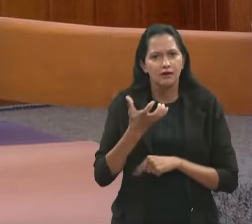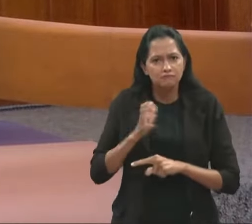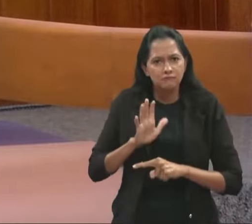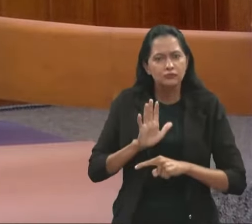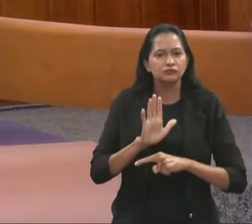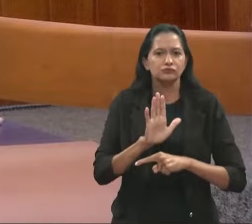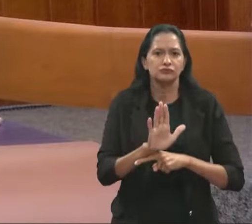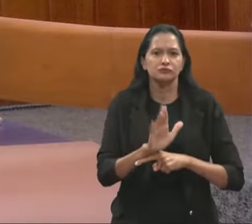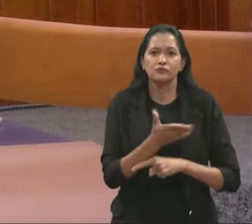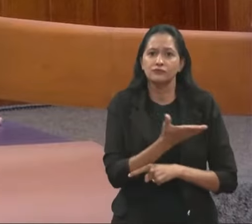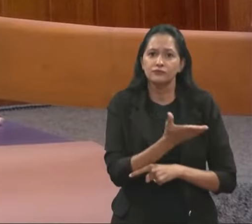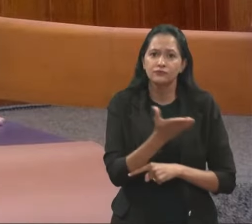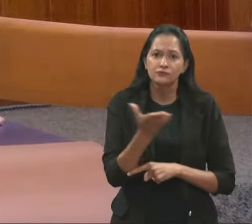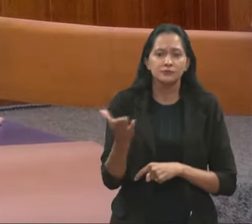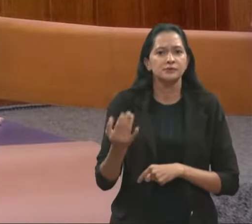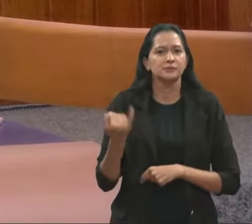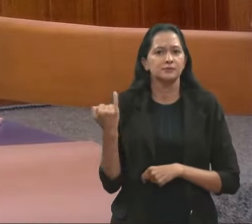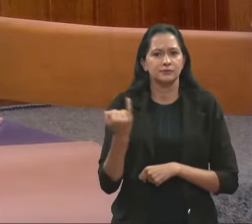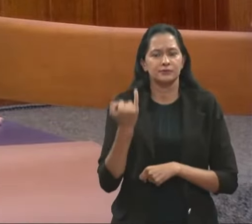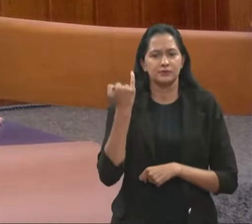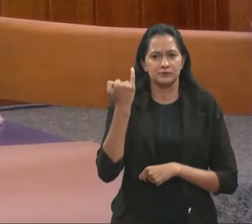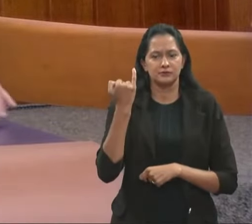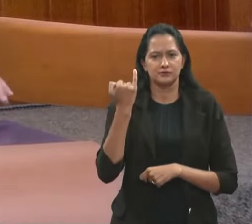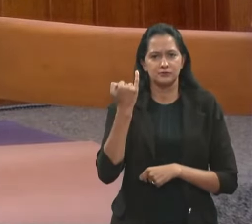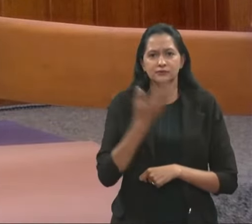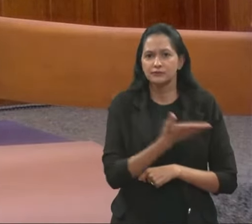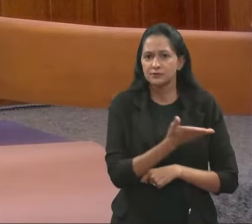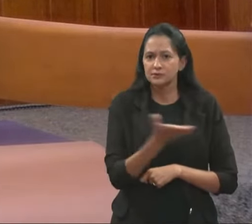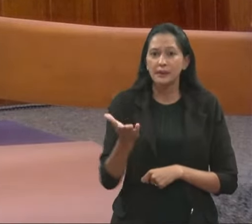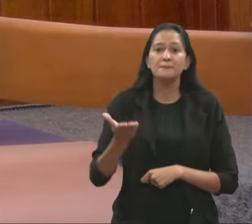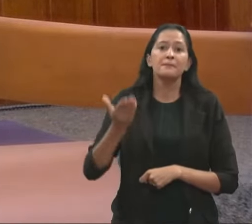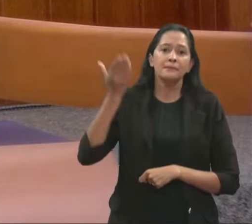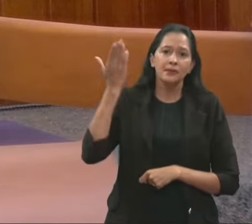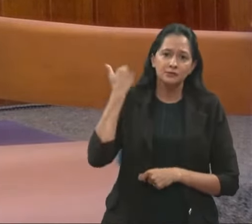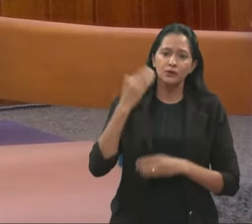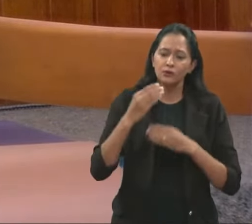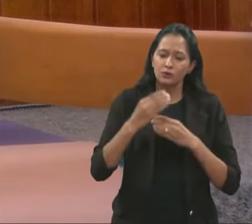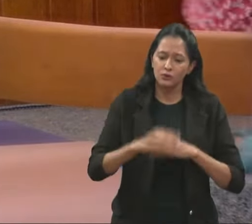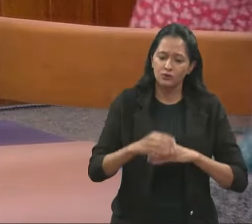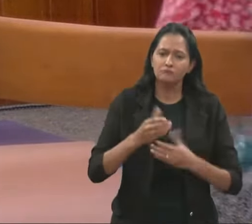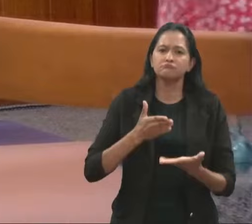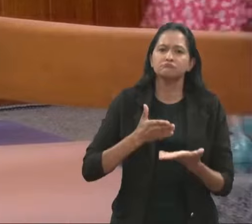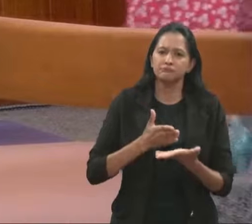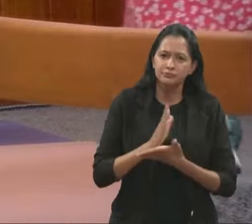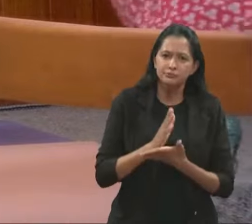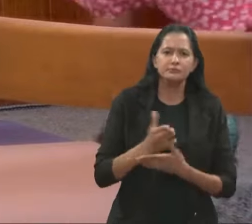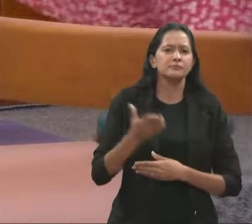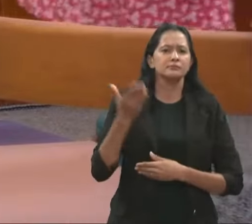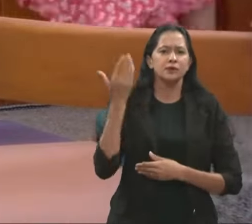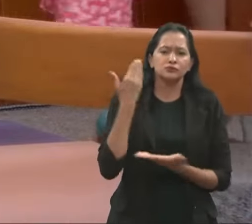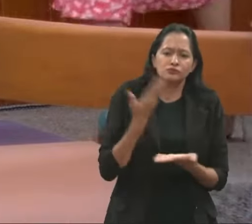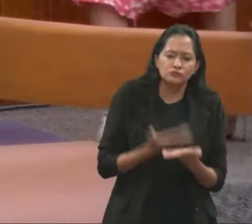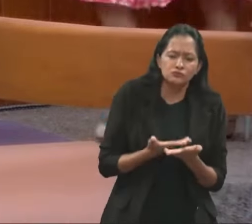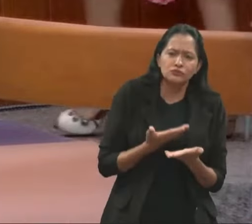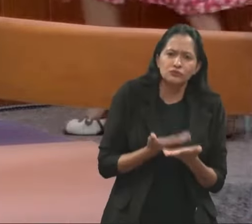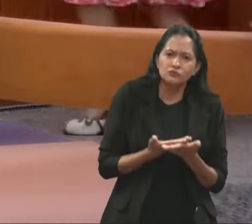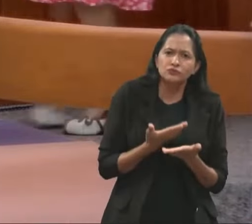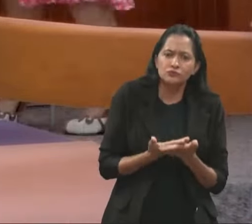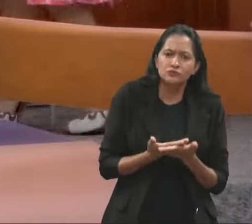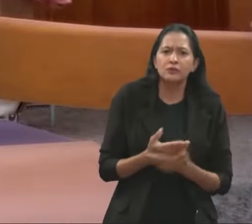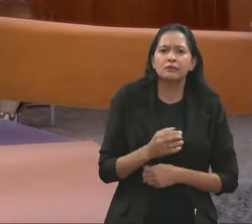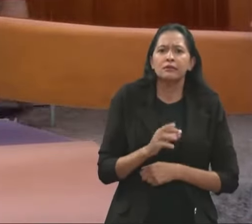são importantes. Vocês passaram no concurso. Vocês estudaram. Vocês não foram